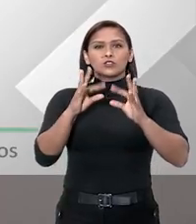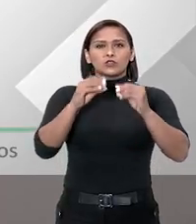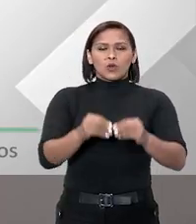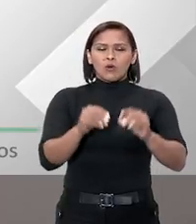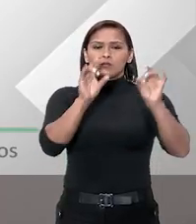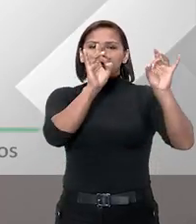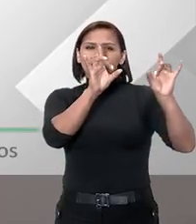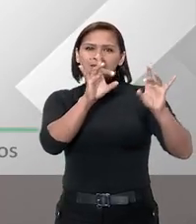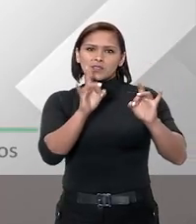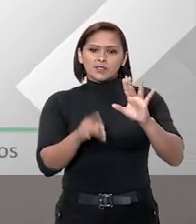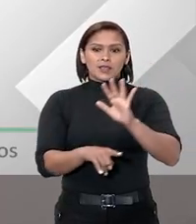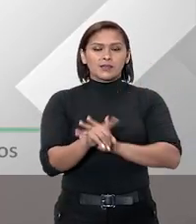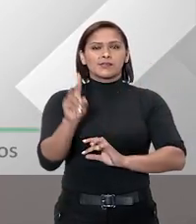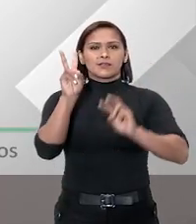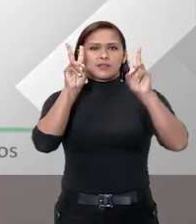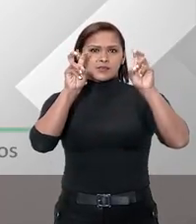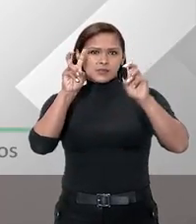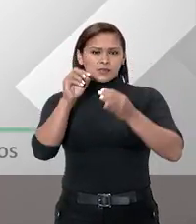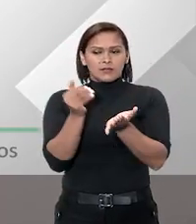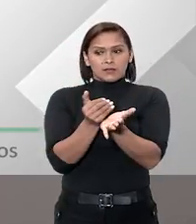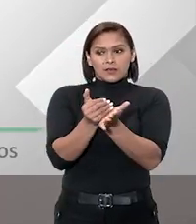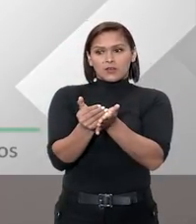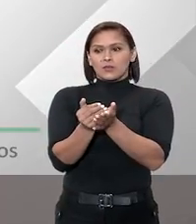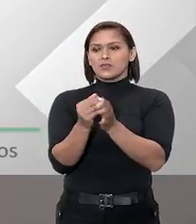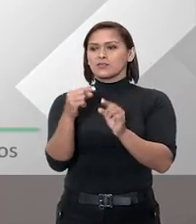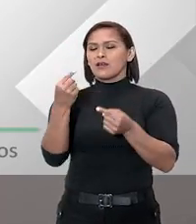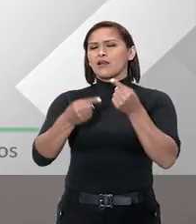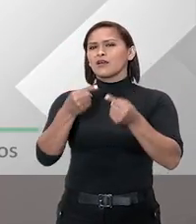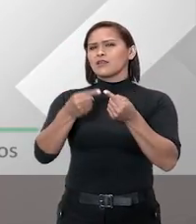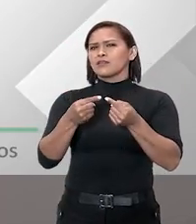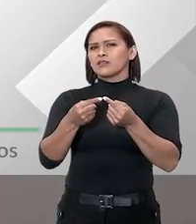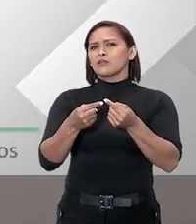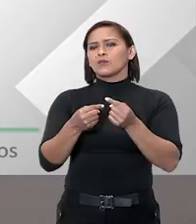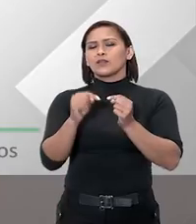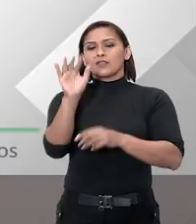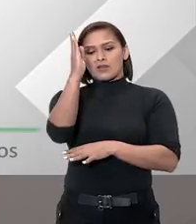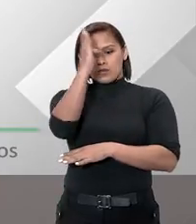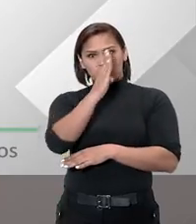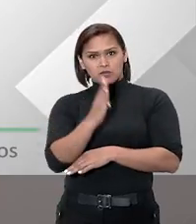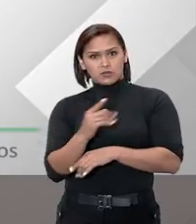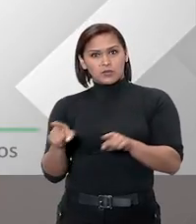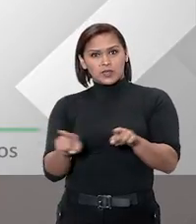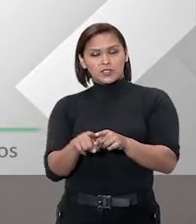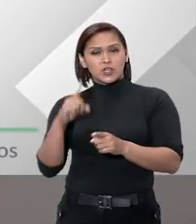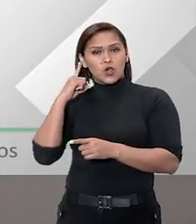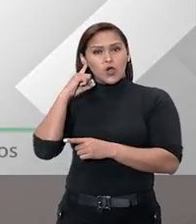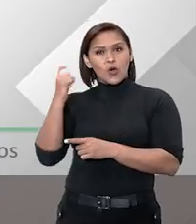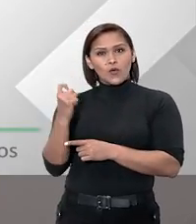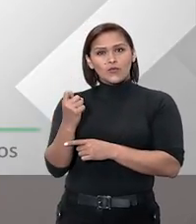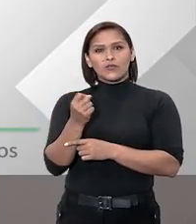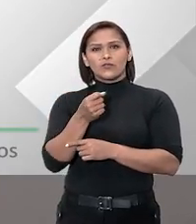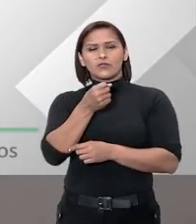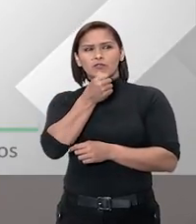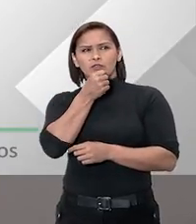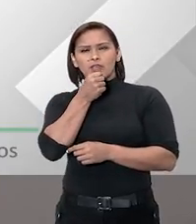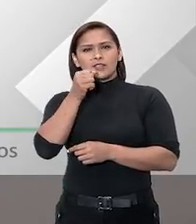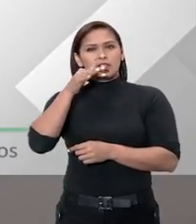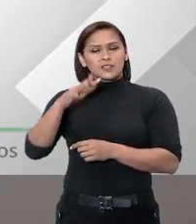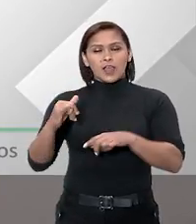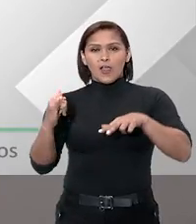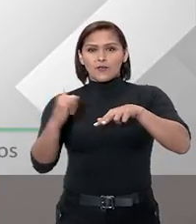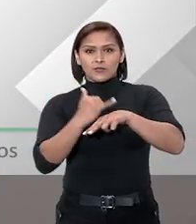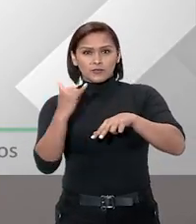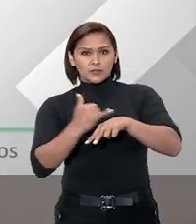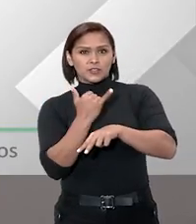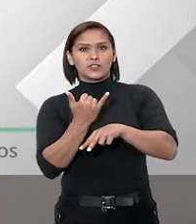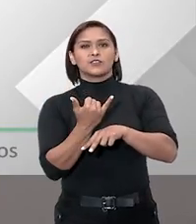se especializaram nesse assunto começaram a debater a nível nacional, ouvir essas crianças